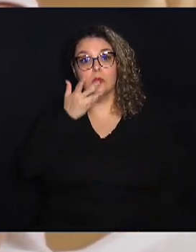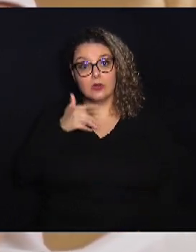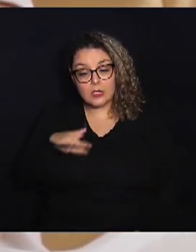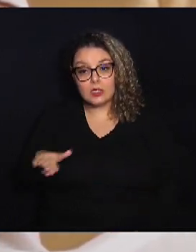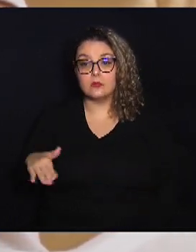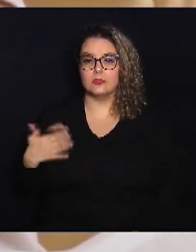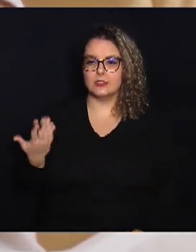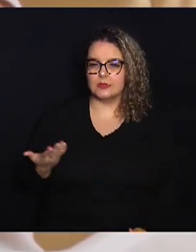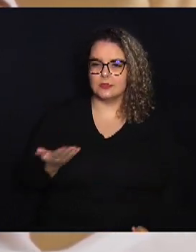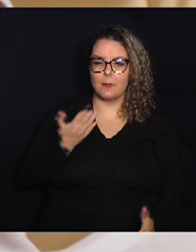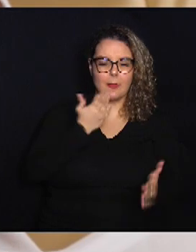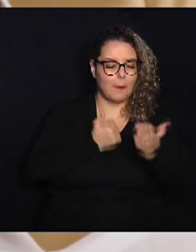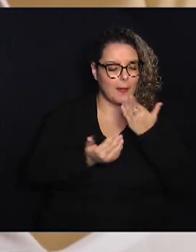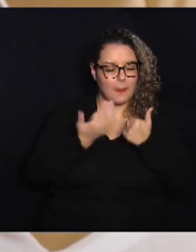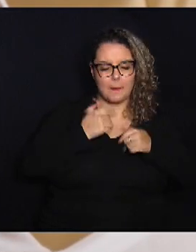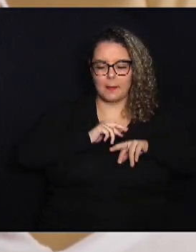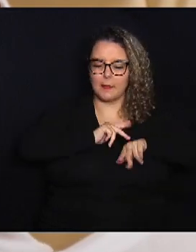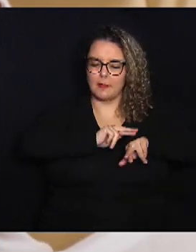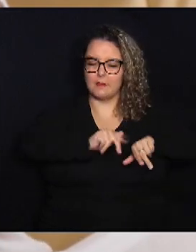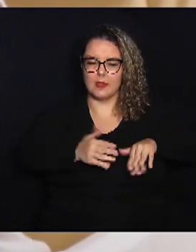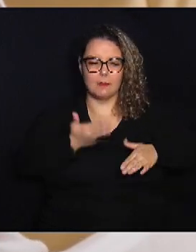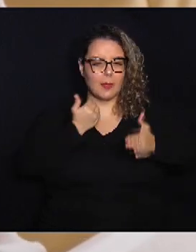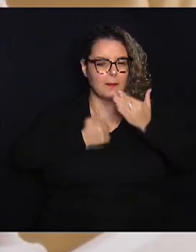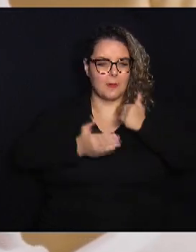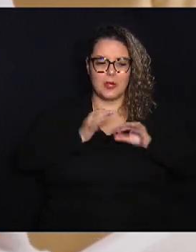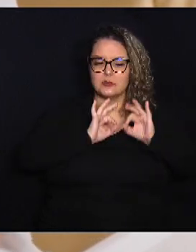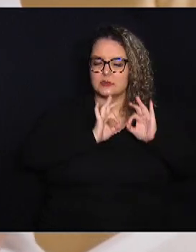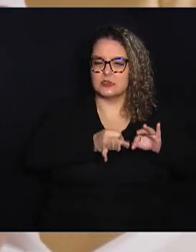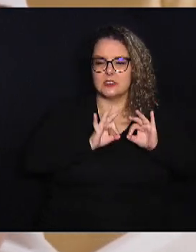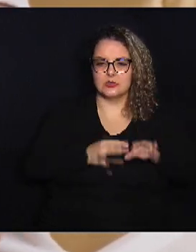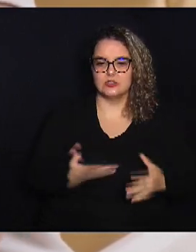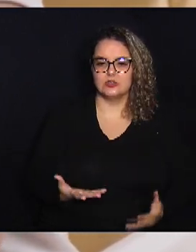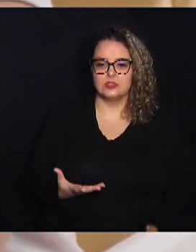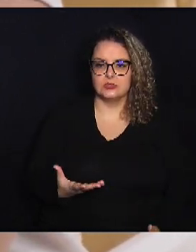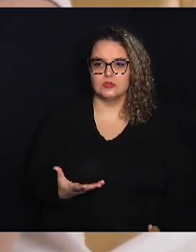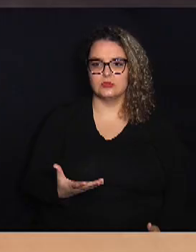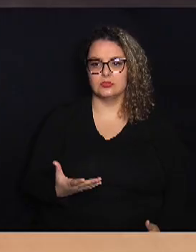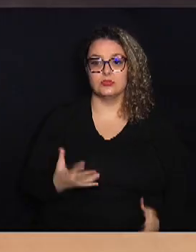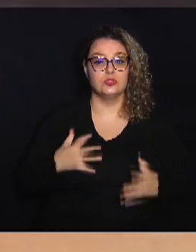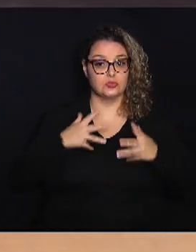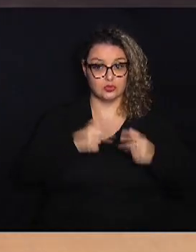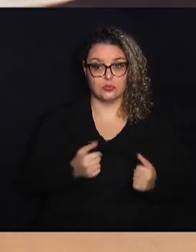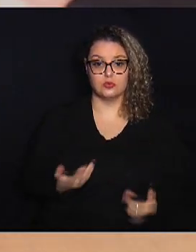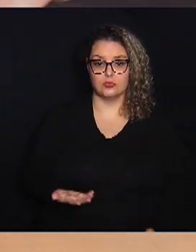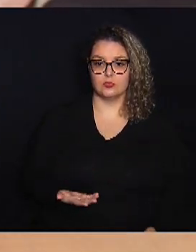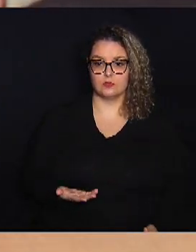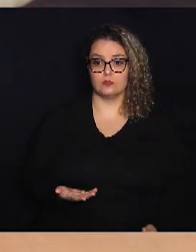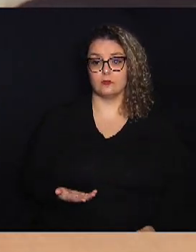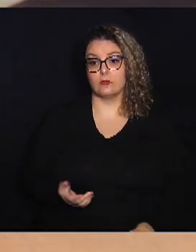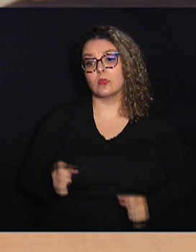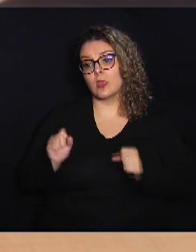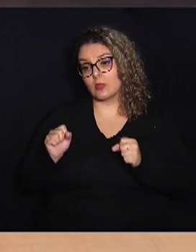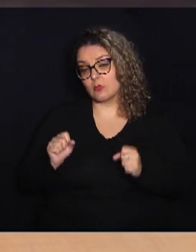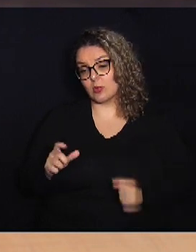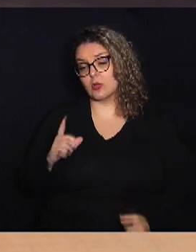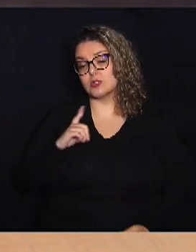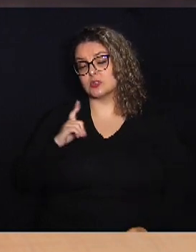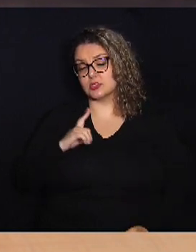da introdução alimentar, que estava comendo tudo certinho e tudo, de tudo, ela tende a ter aí